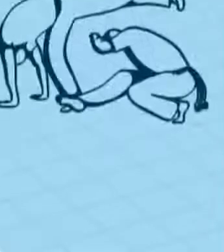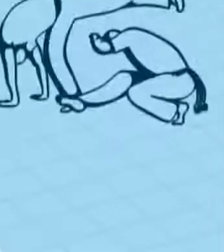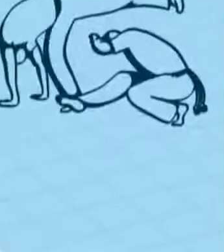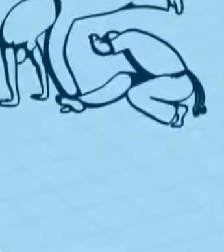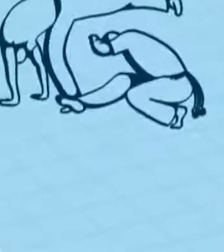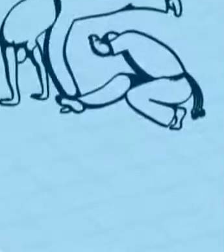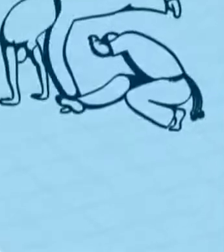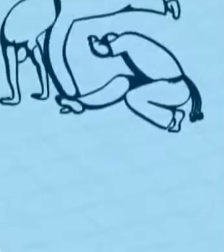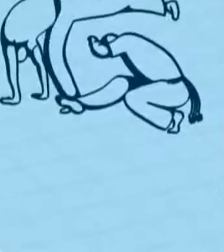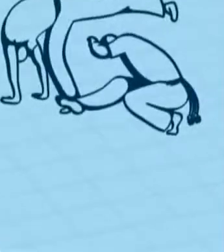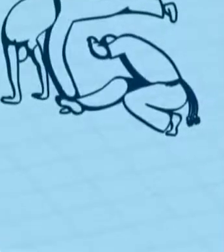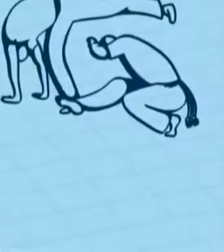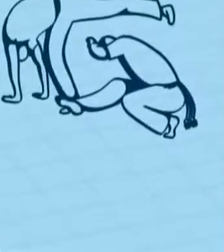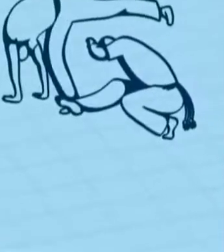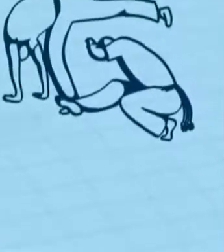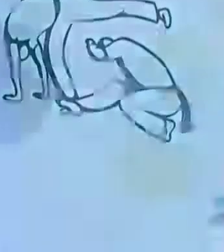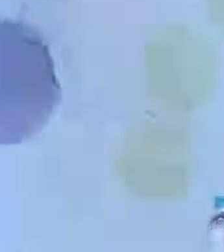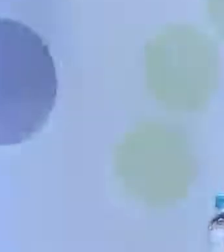oi oi